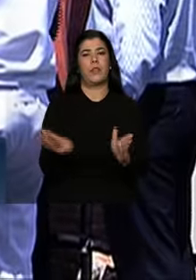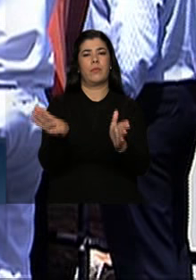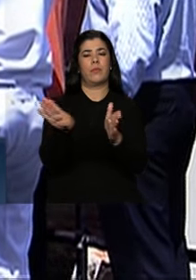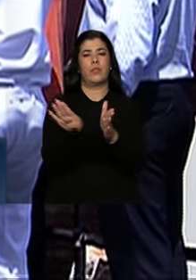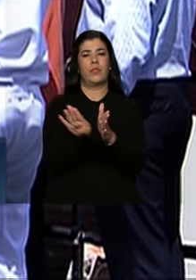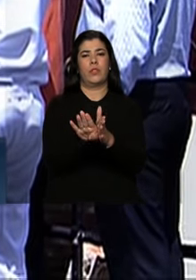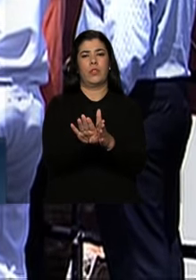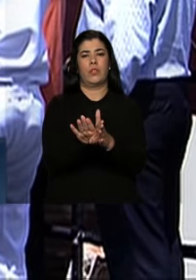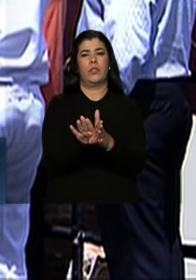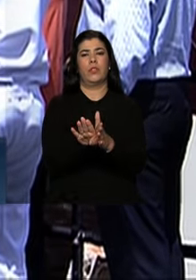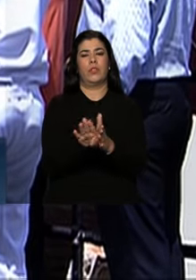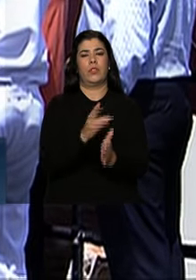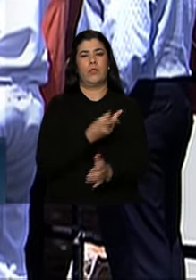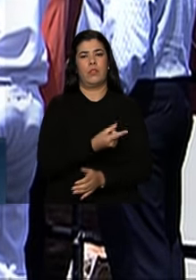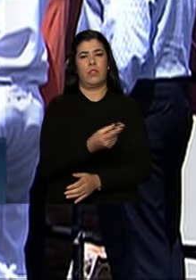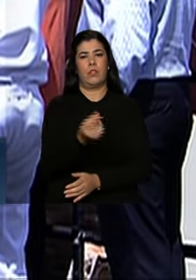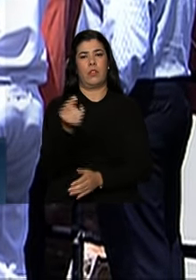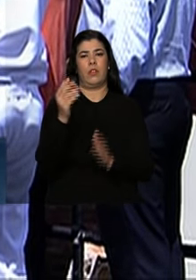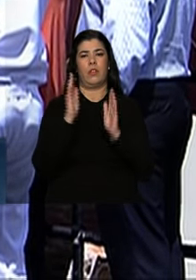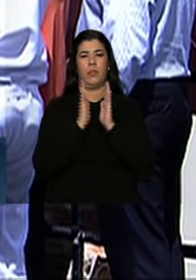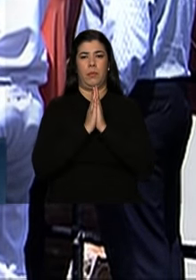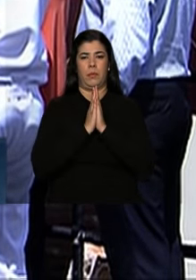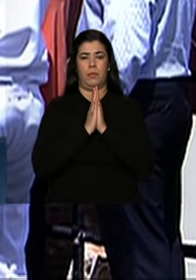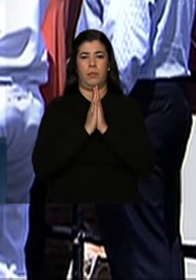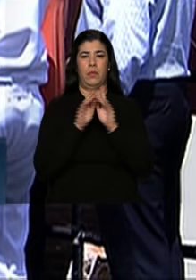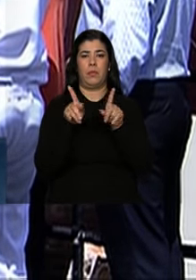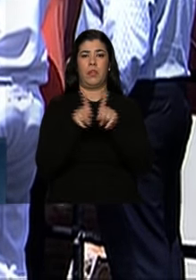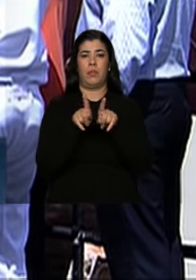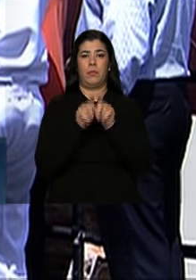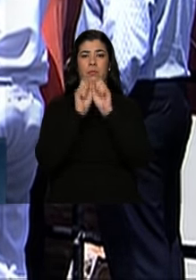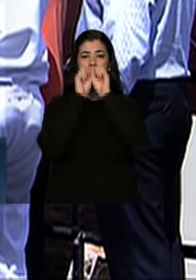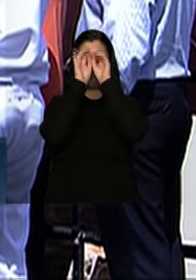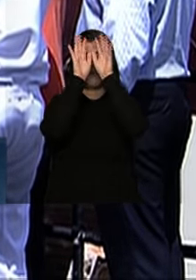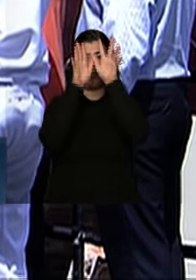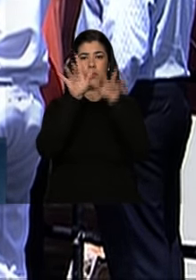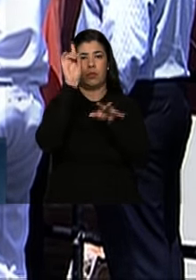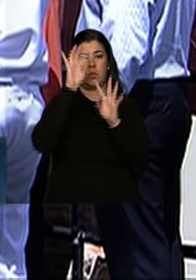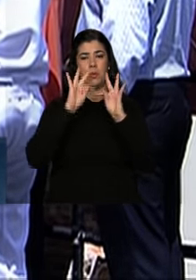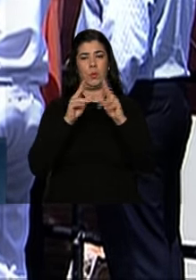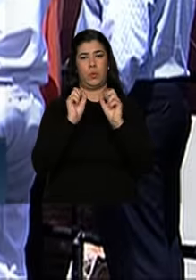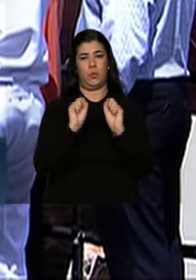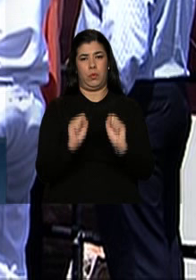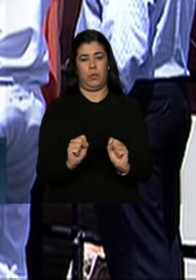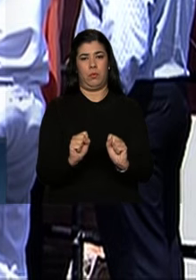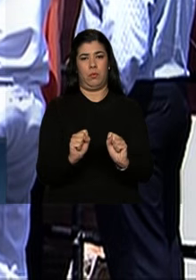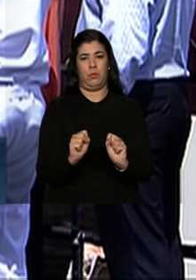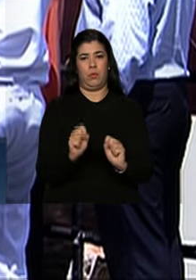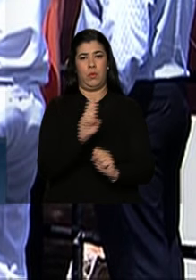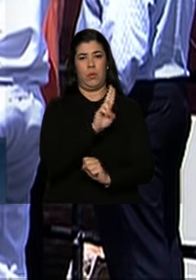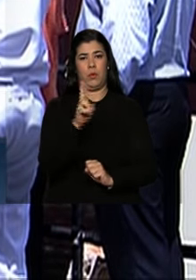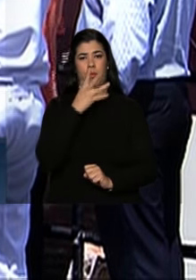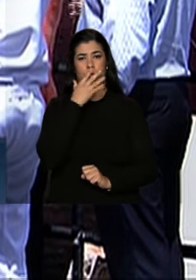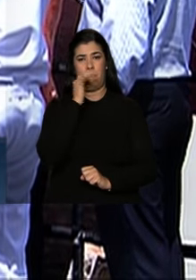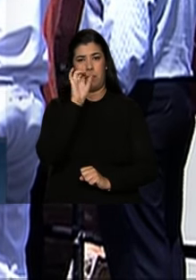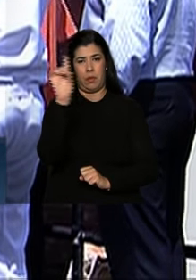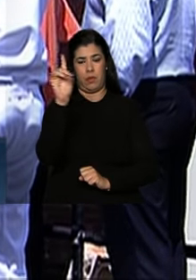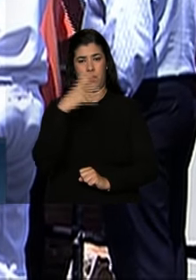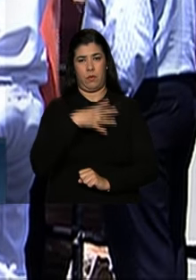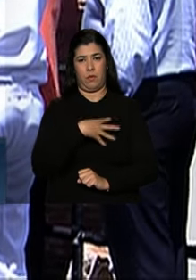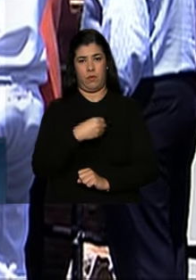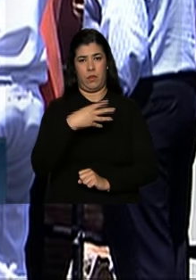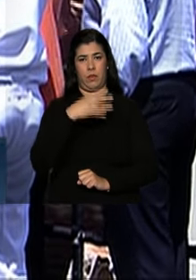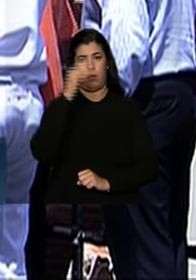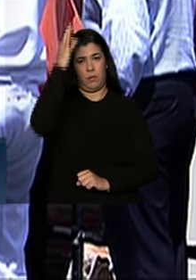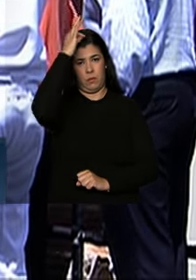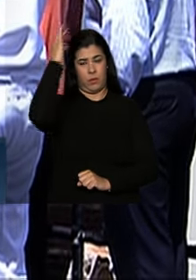vida eterna. Amém. Abençoe-vos Deus Todo-Poderoso, Pai, Filho e